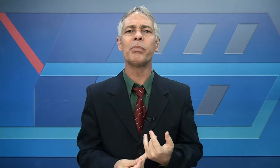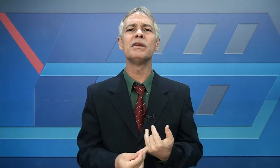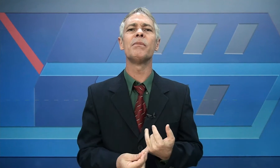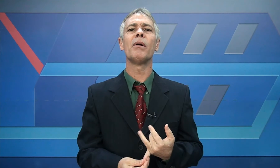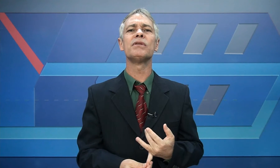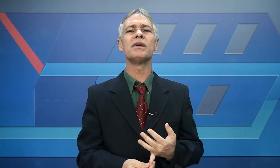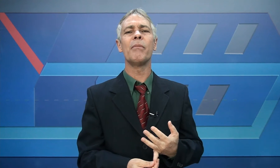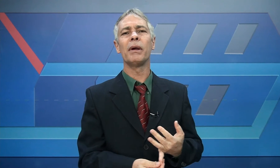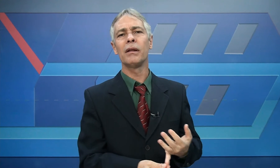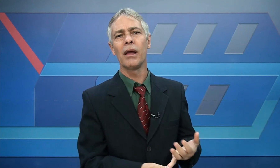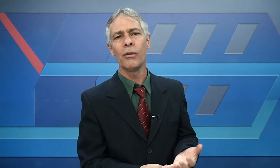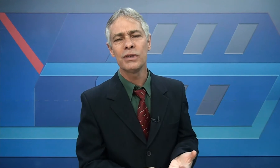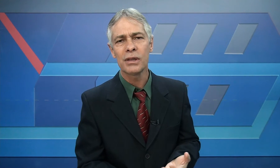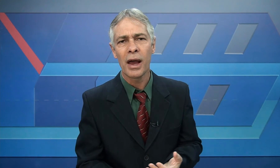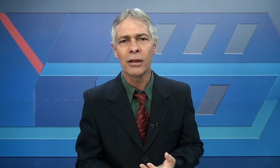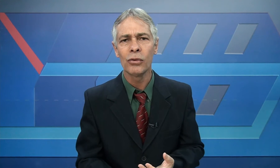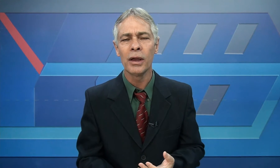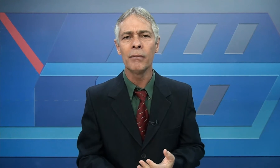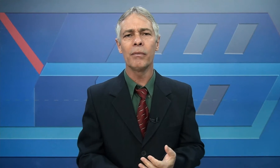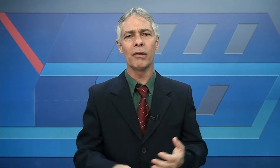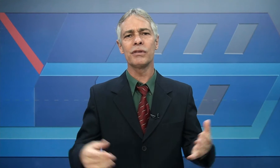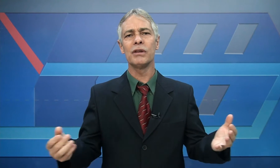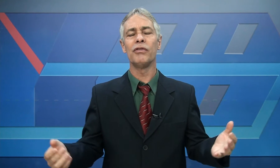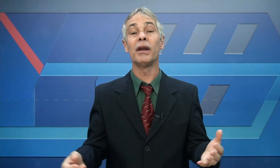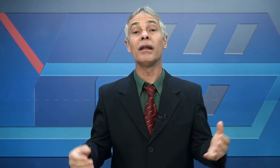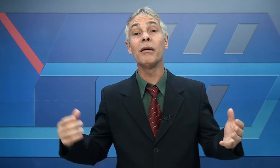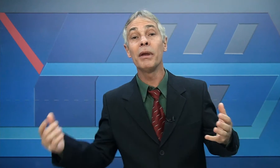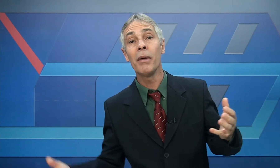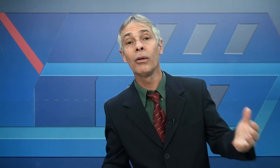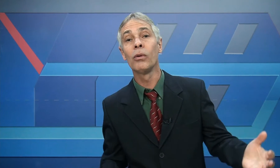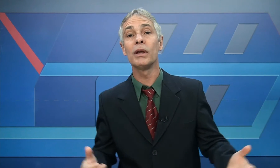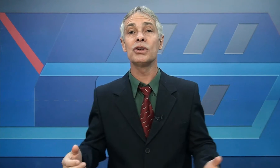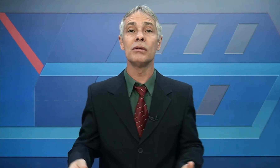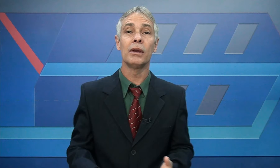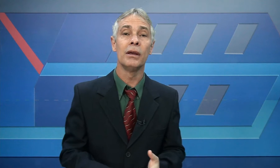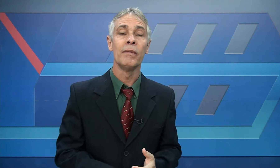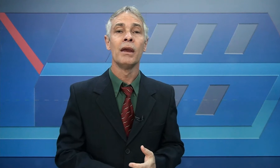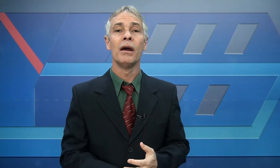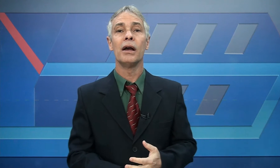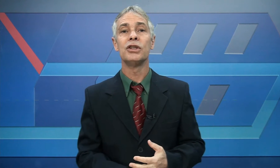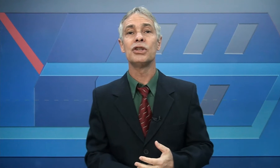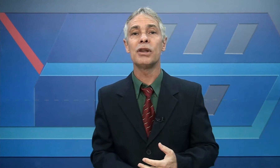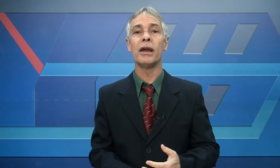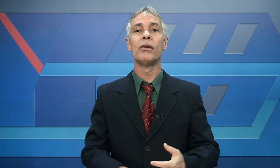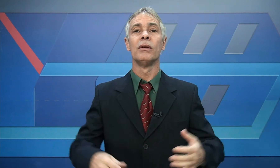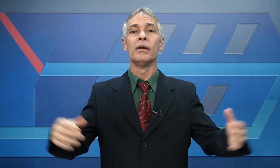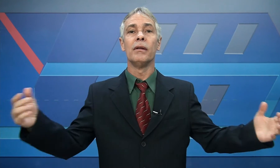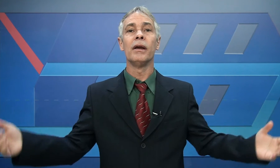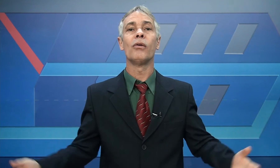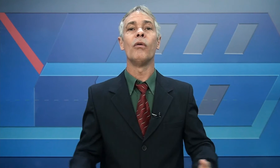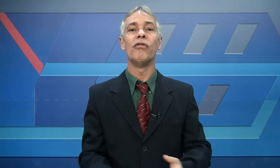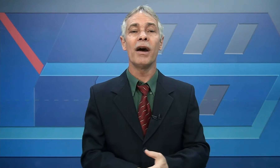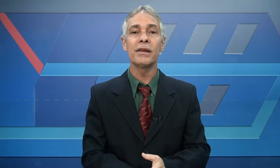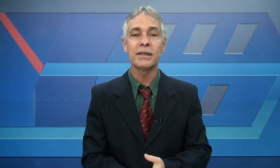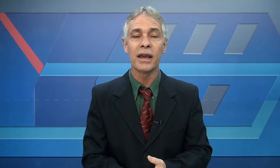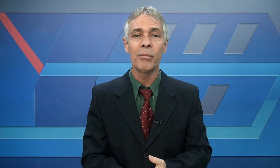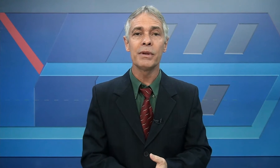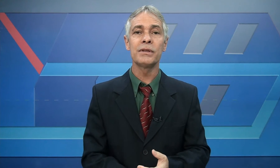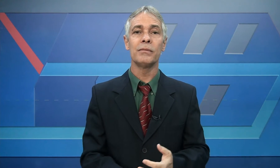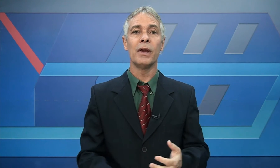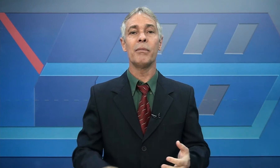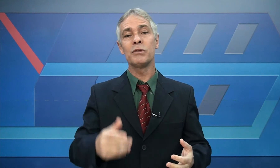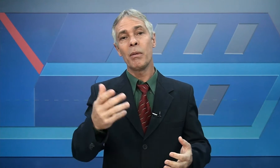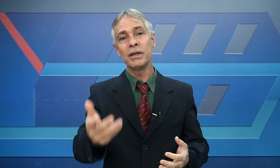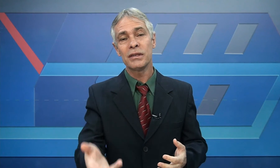a principal cepa que está no estado, né, para você não ficar também maluco achando que a gente está aí, né, com várias